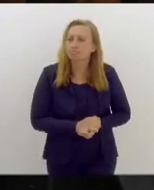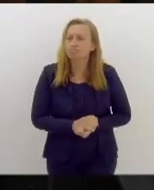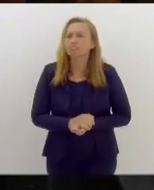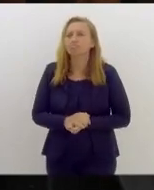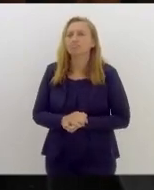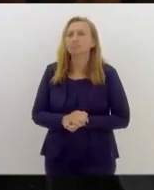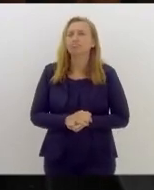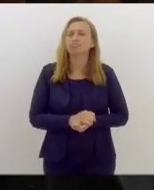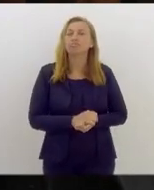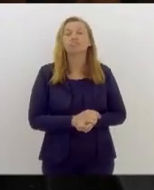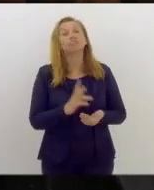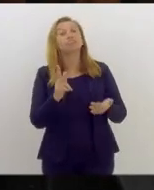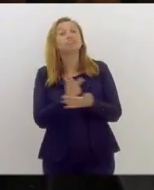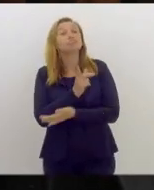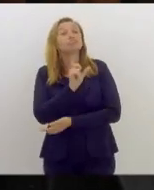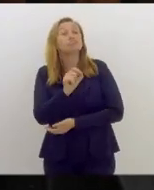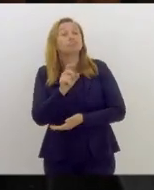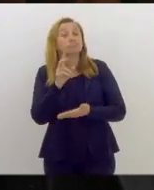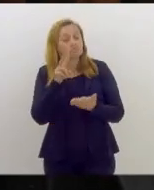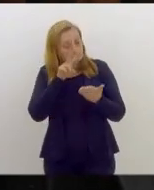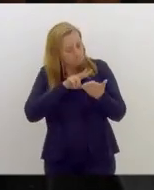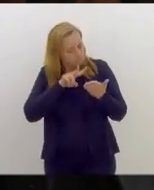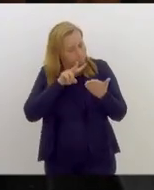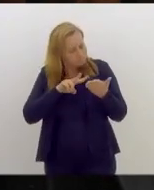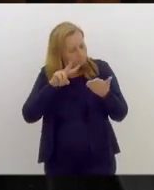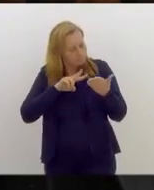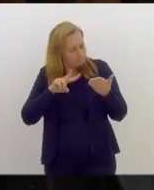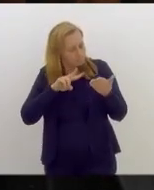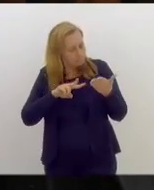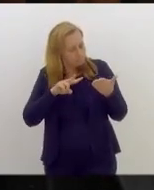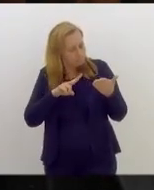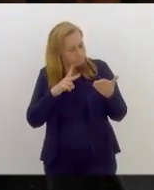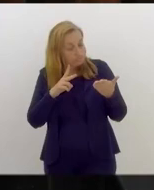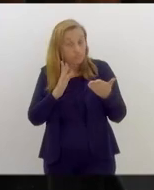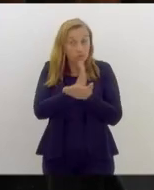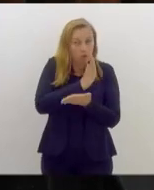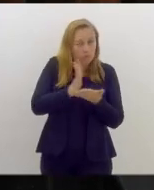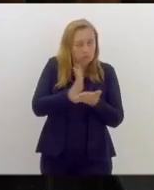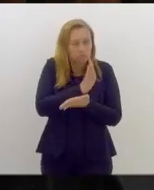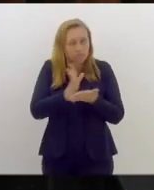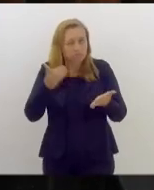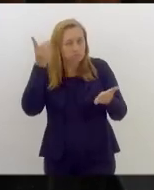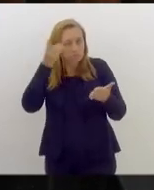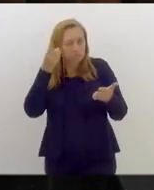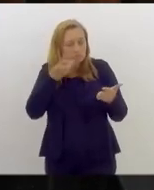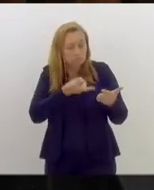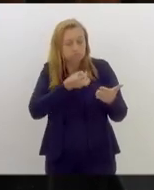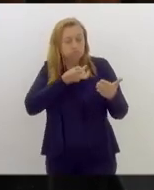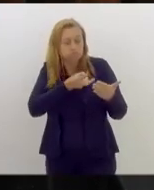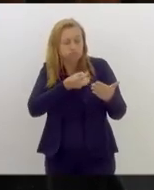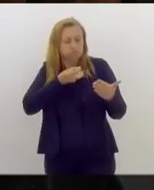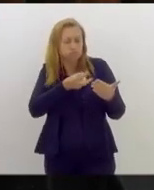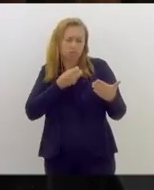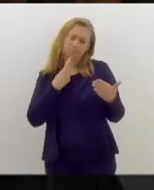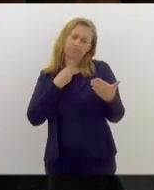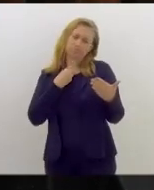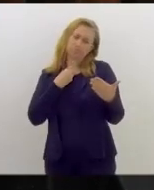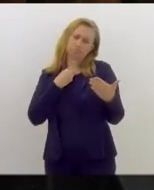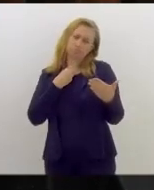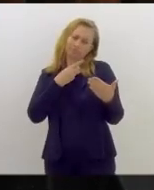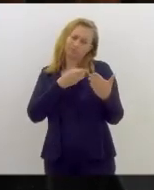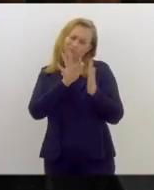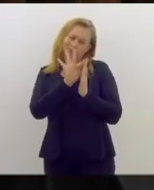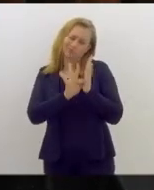Câmara. Acontece que, na primeira leitura, alguns deputados mais atentos começaram a perceber naquele